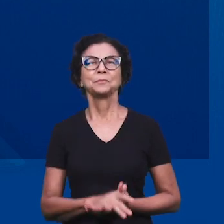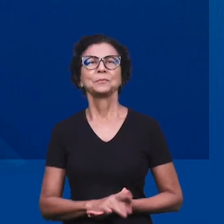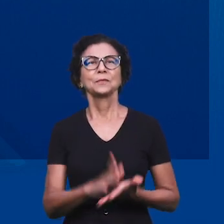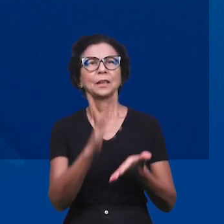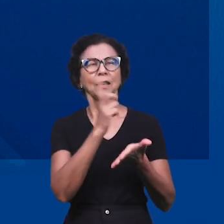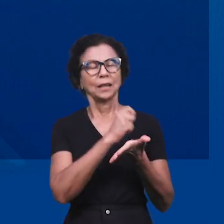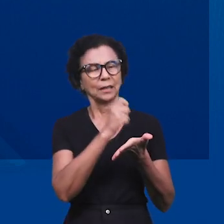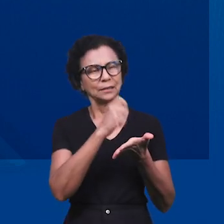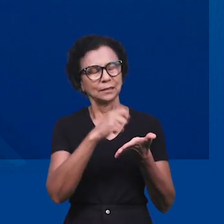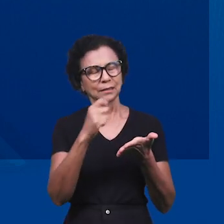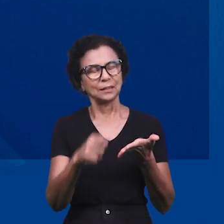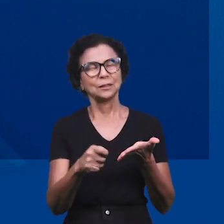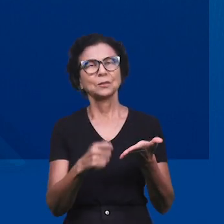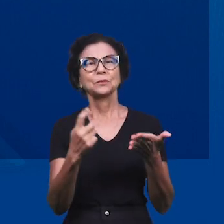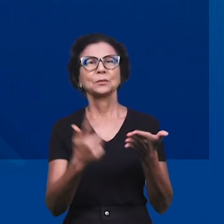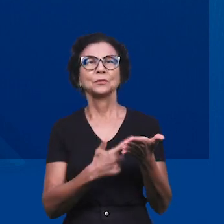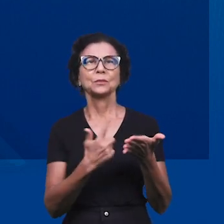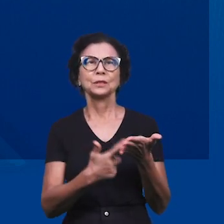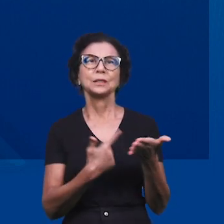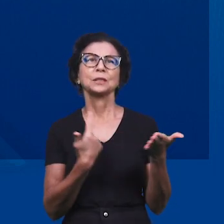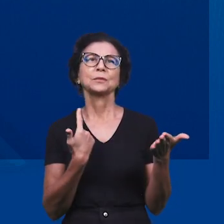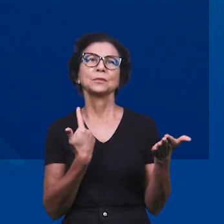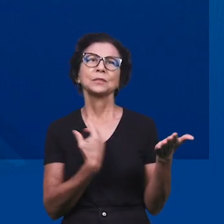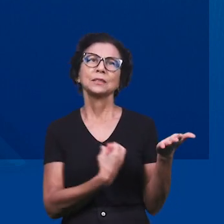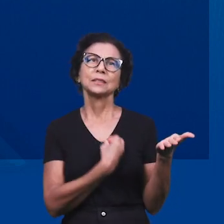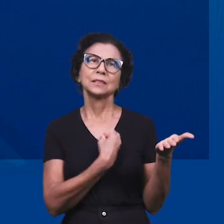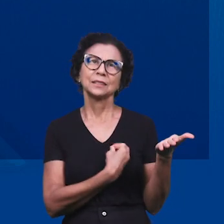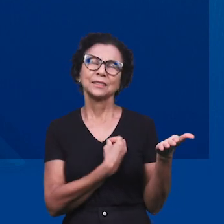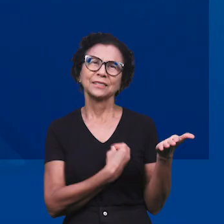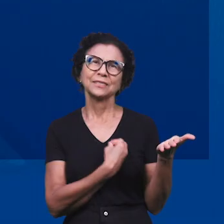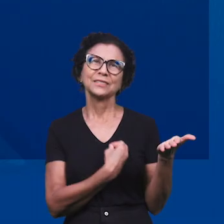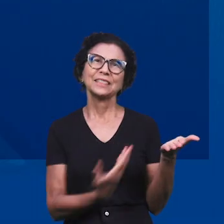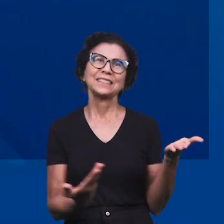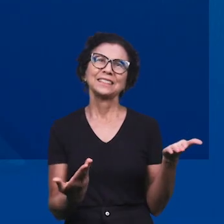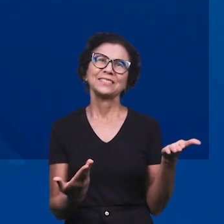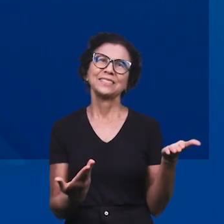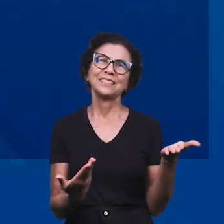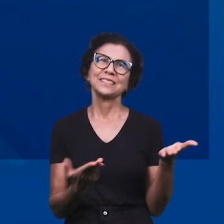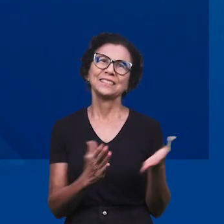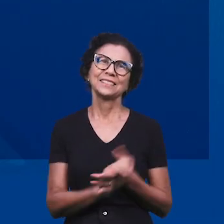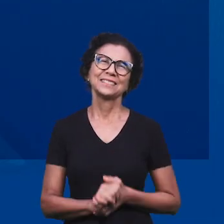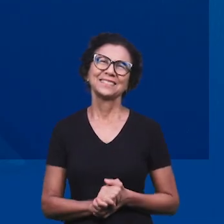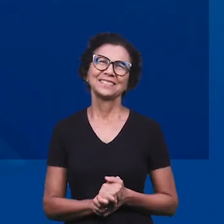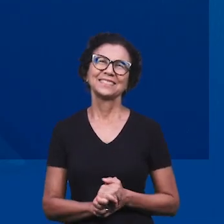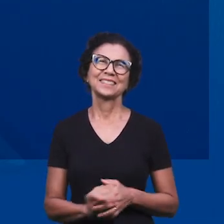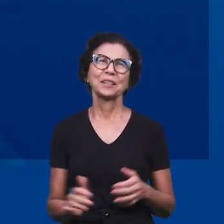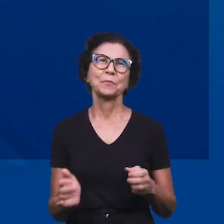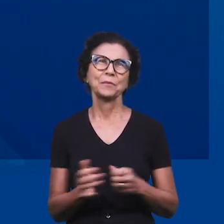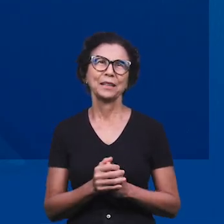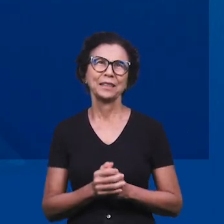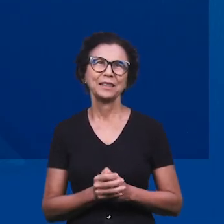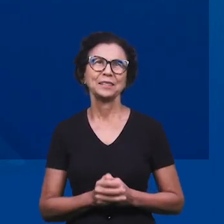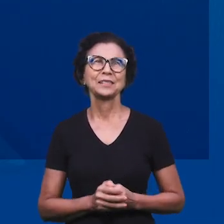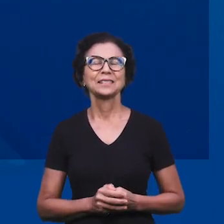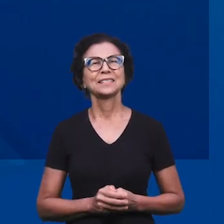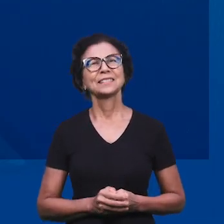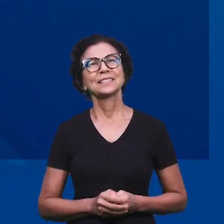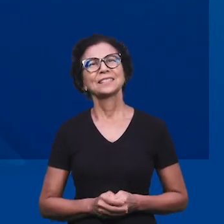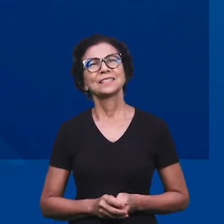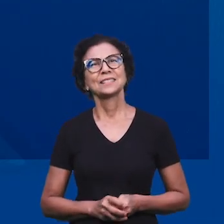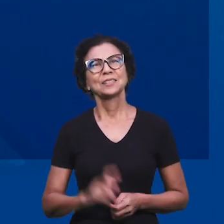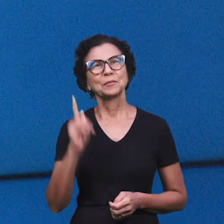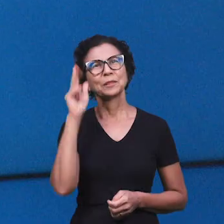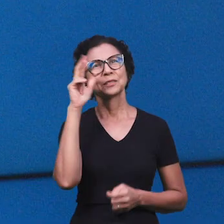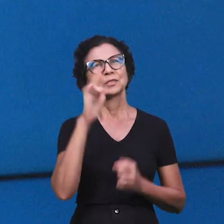escrito no livro da vida. Amém? Amém. A paz do Senhor Jesus. A paz do